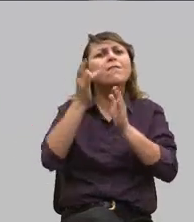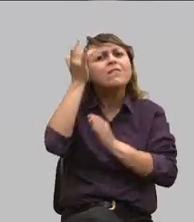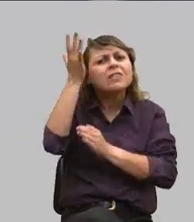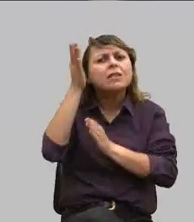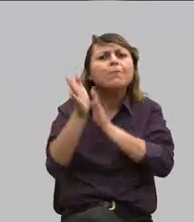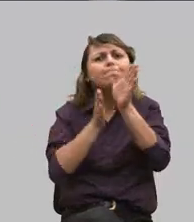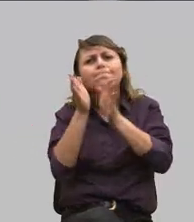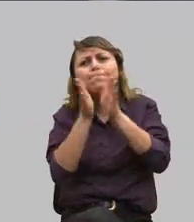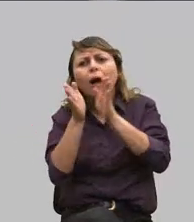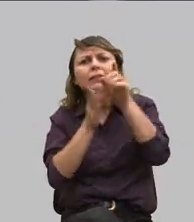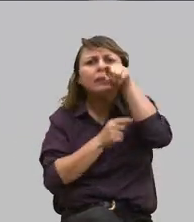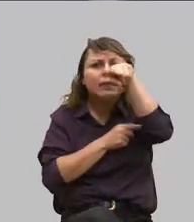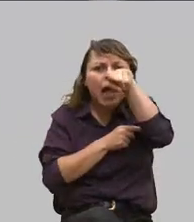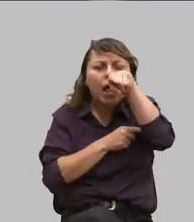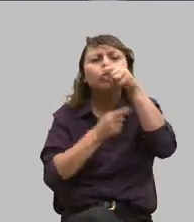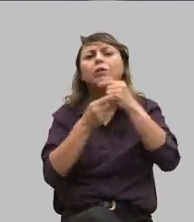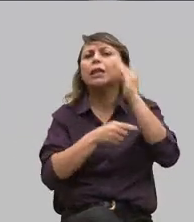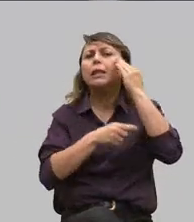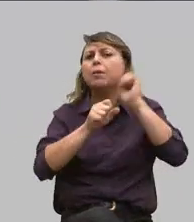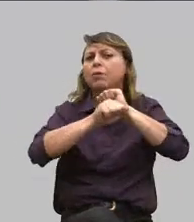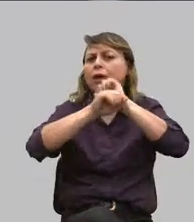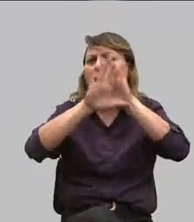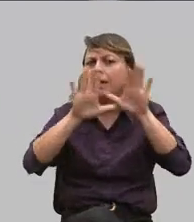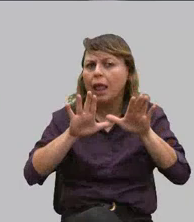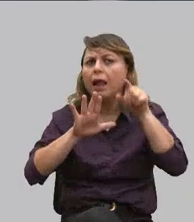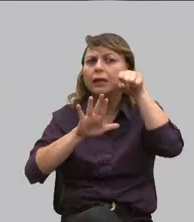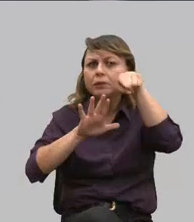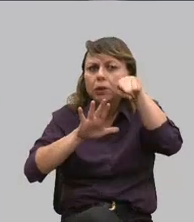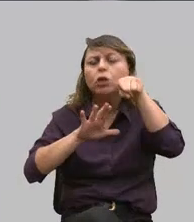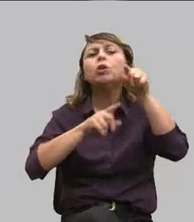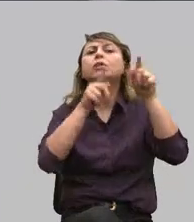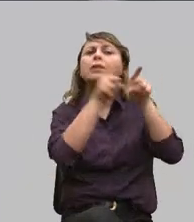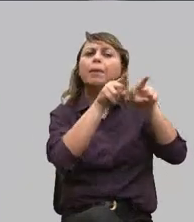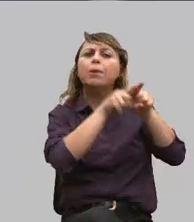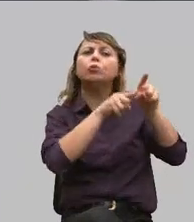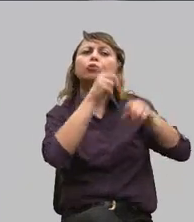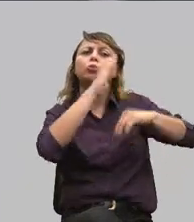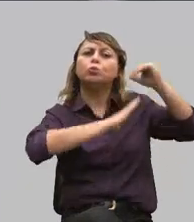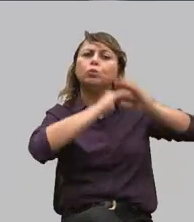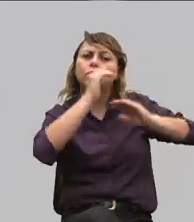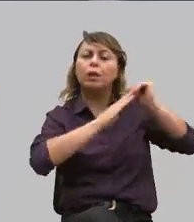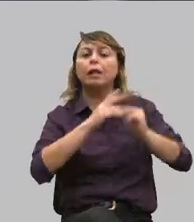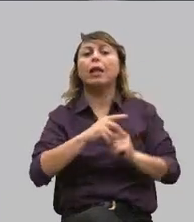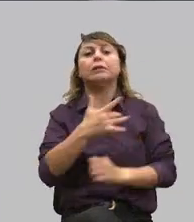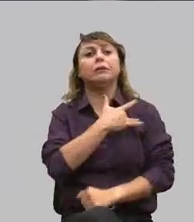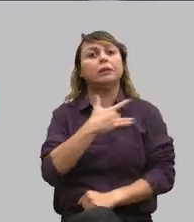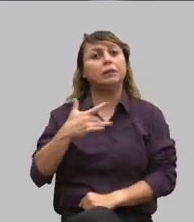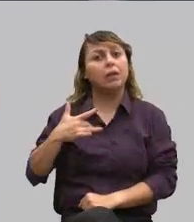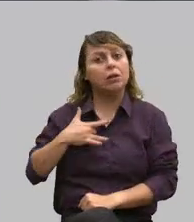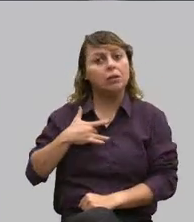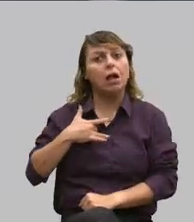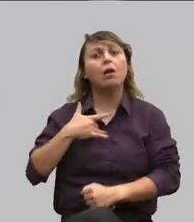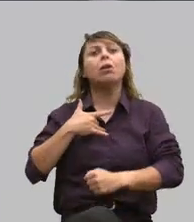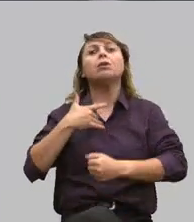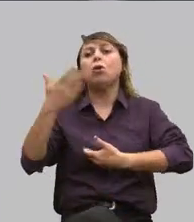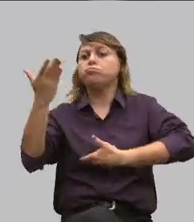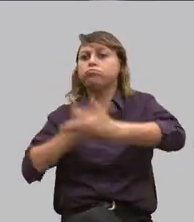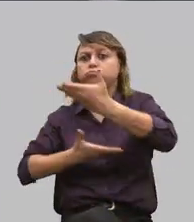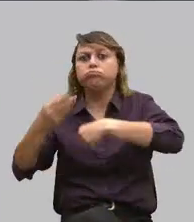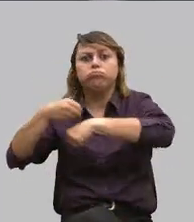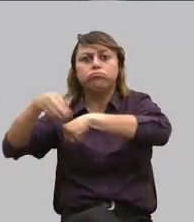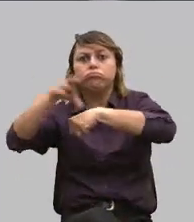profissionais da escola e também os profissionais da saúde e que de forma compartilhada